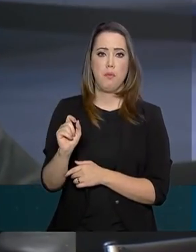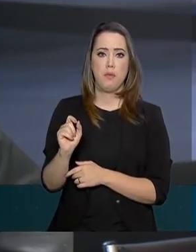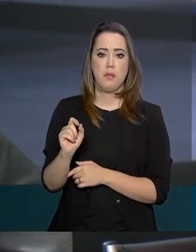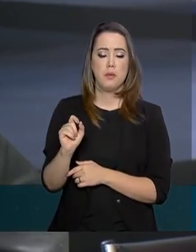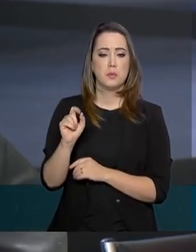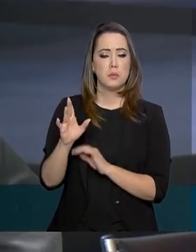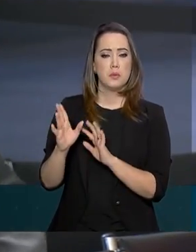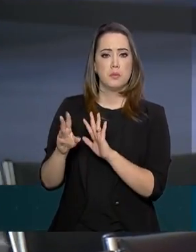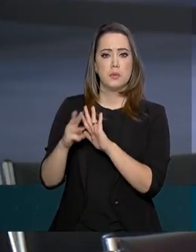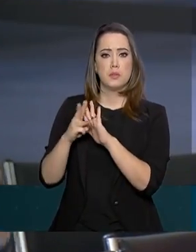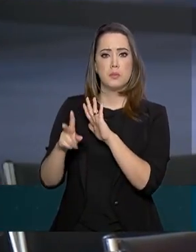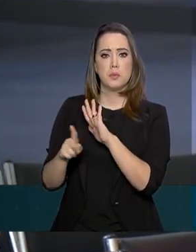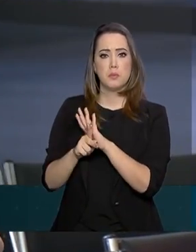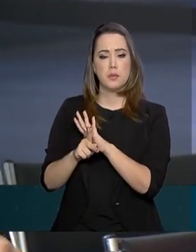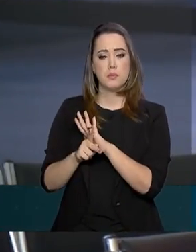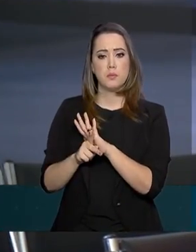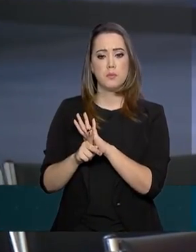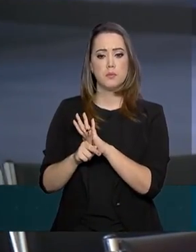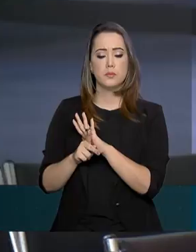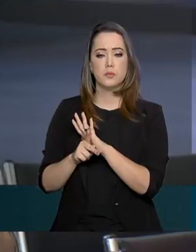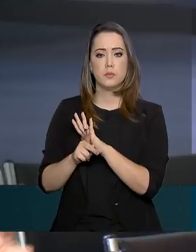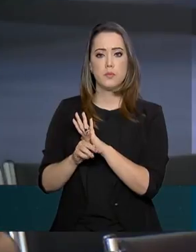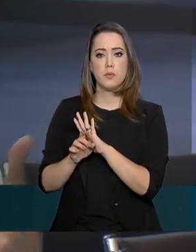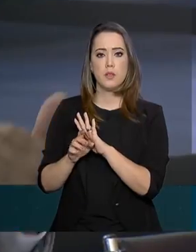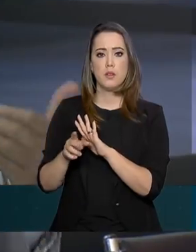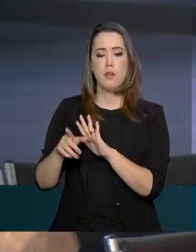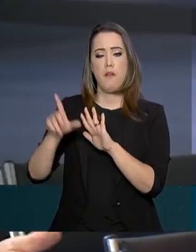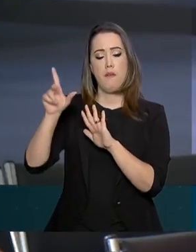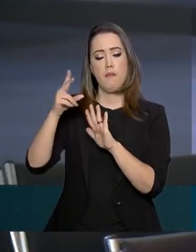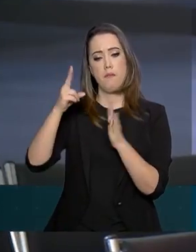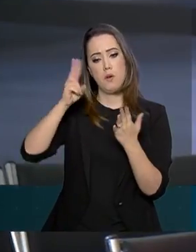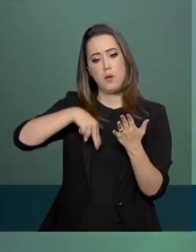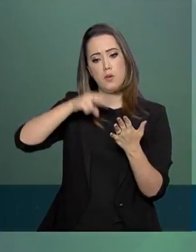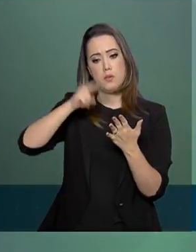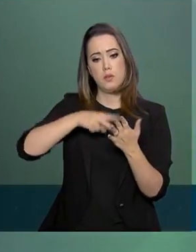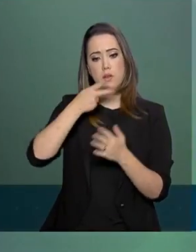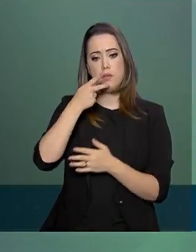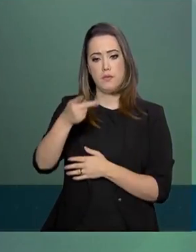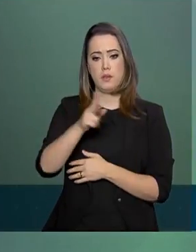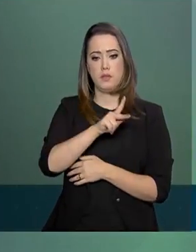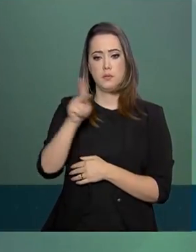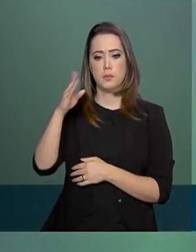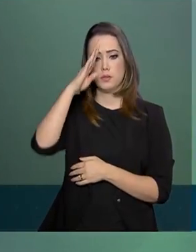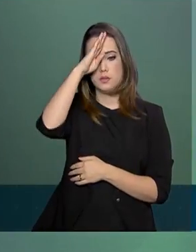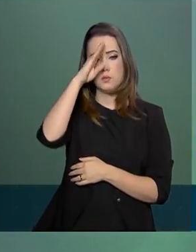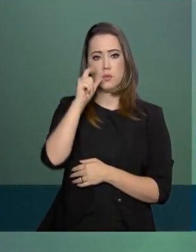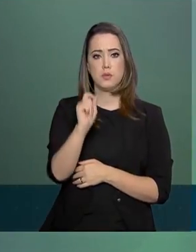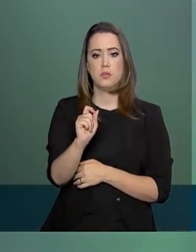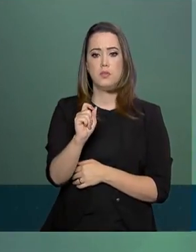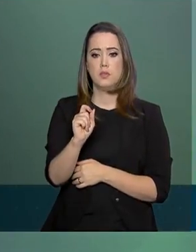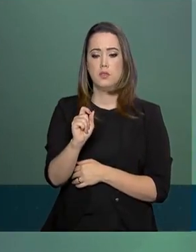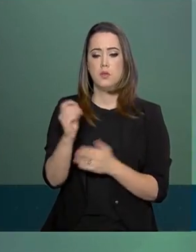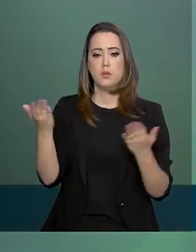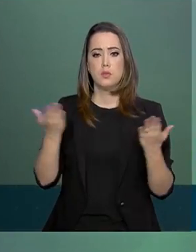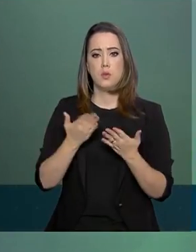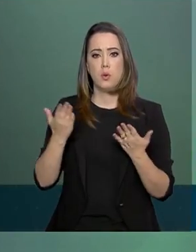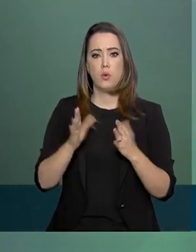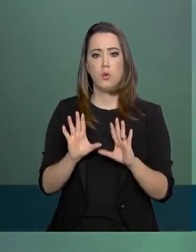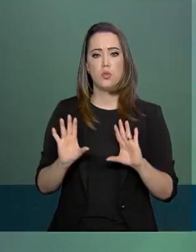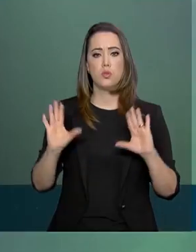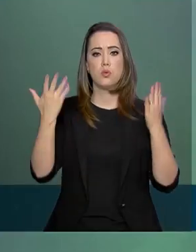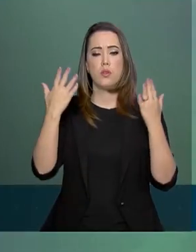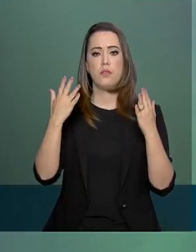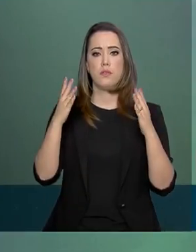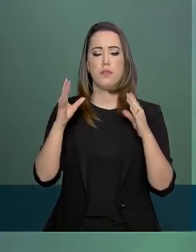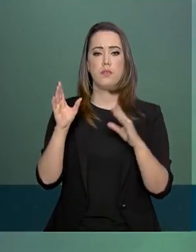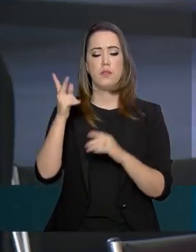a edição dessa mp é eu vou ler algumas a fala do presidente bolsonaro hoje num evento em são paulo